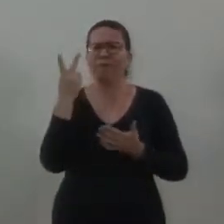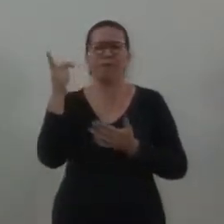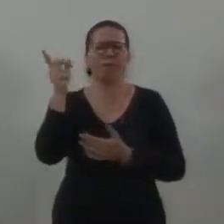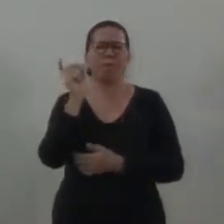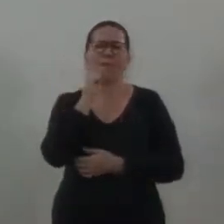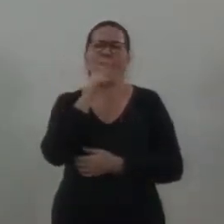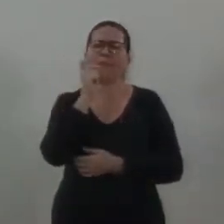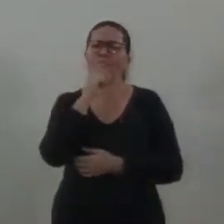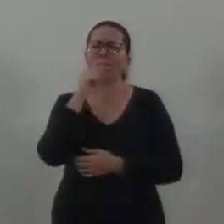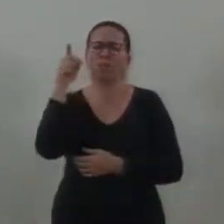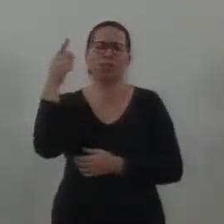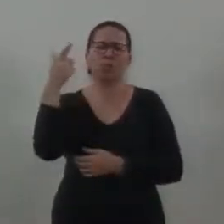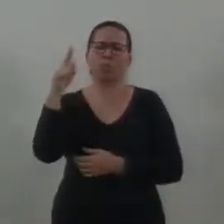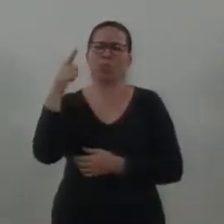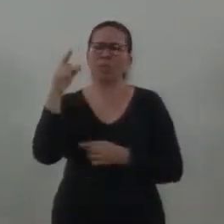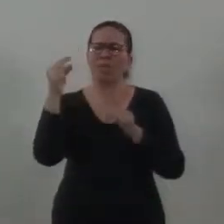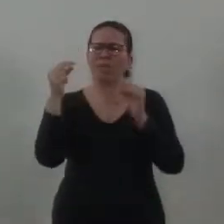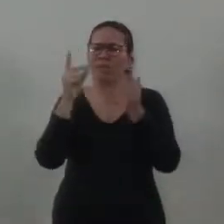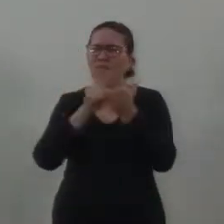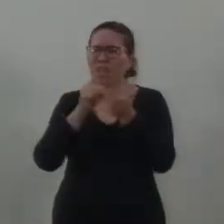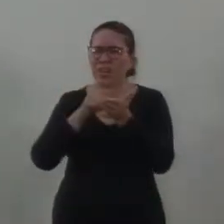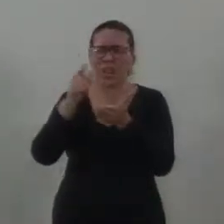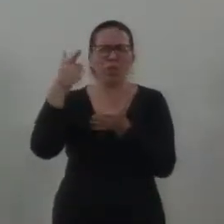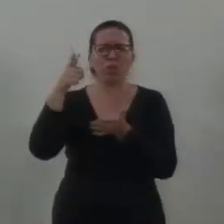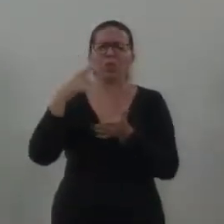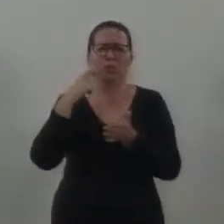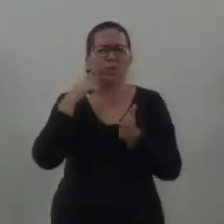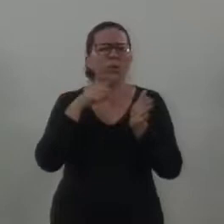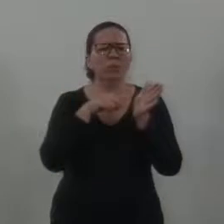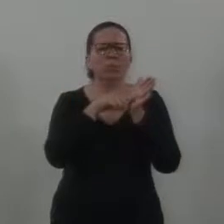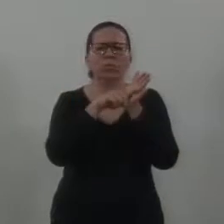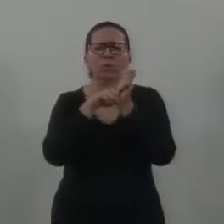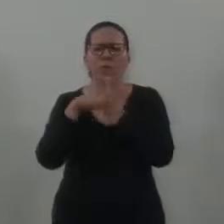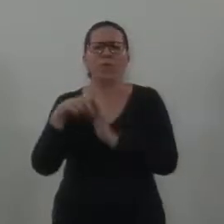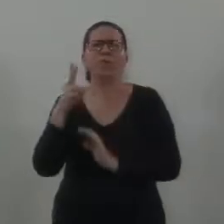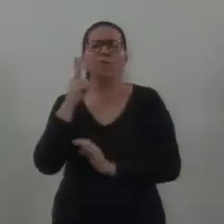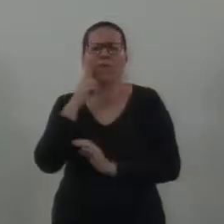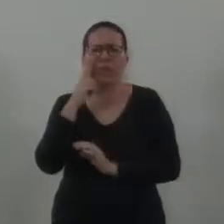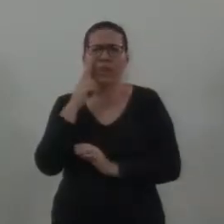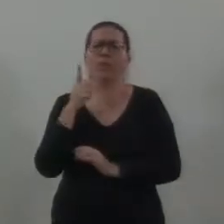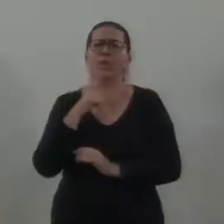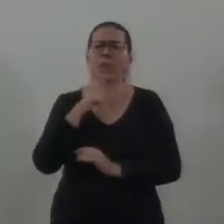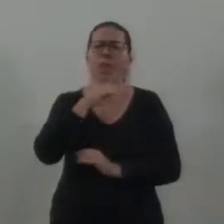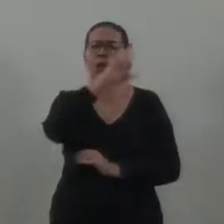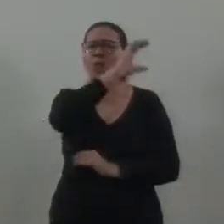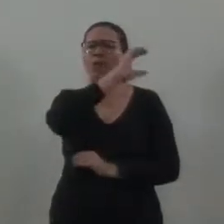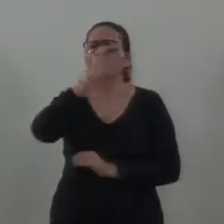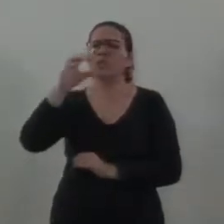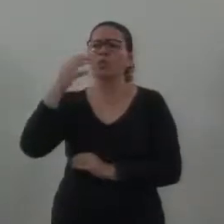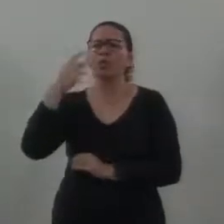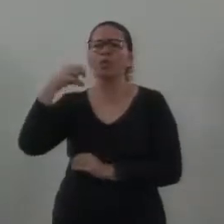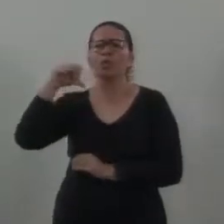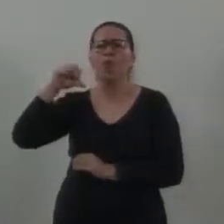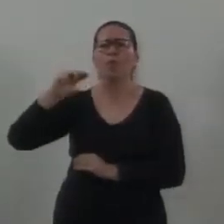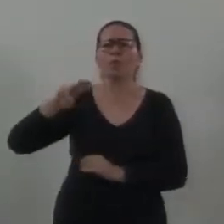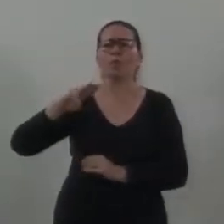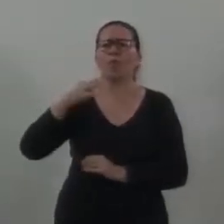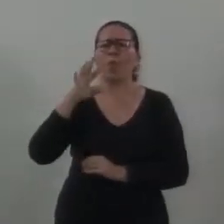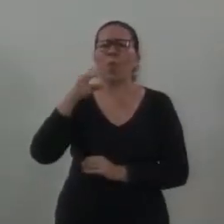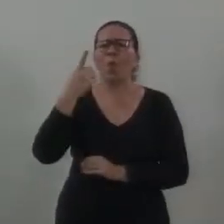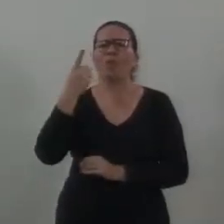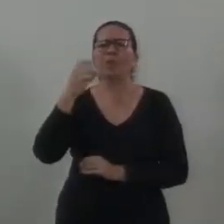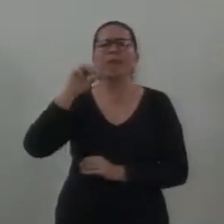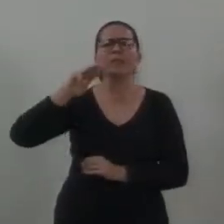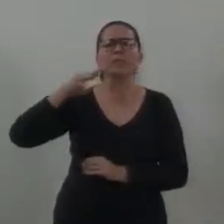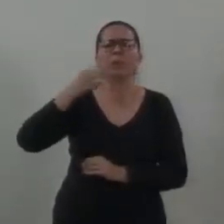tem nenhuma relação com a realidade, né? A gente levantou que o município de Vinhedo recebeu 9.770.000, mais ou menos 10 milhões de